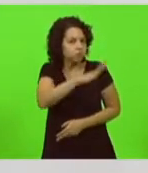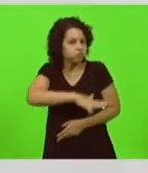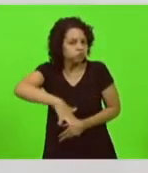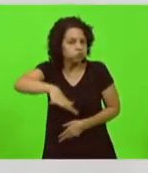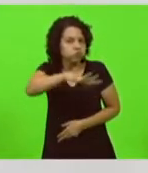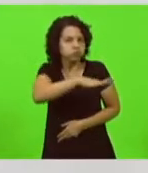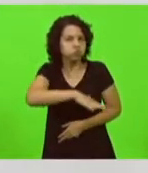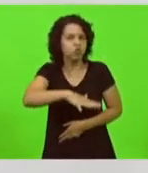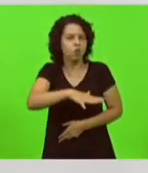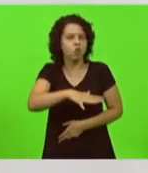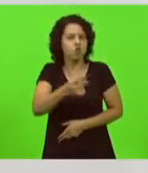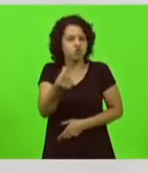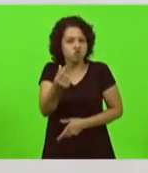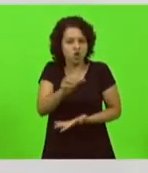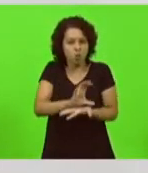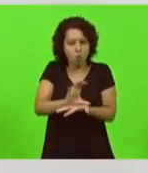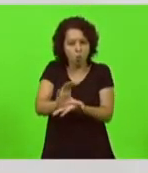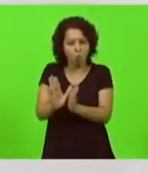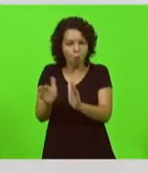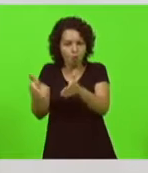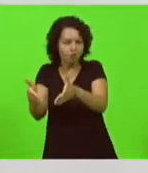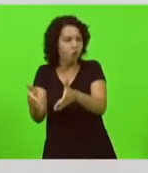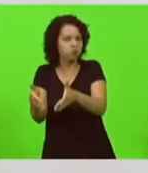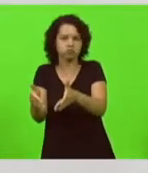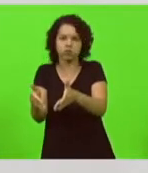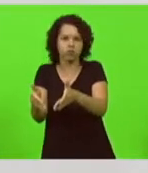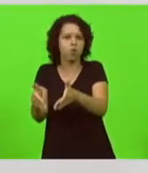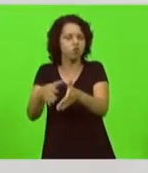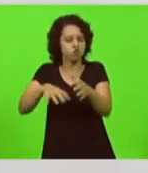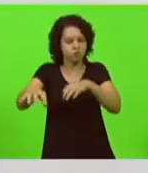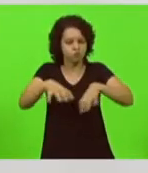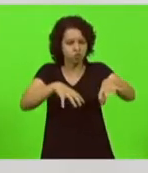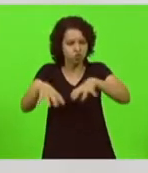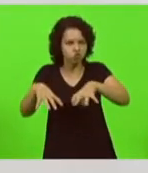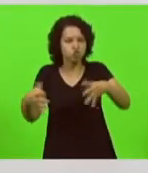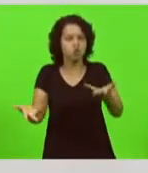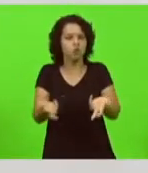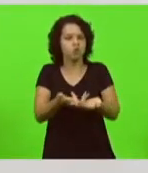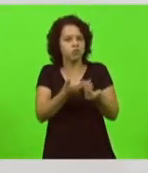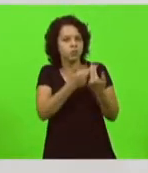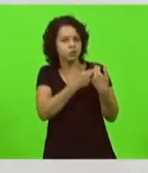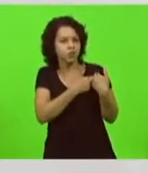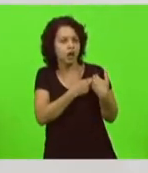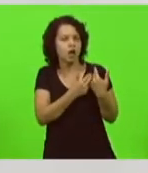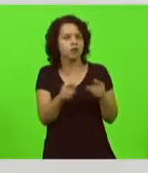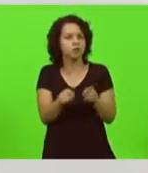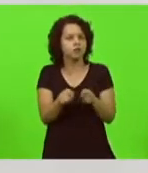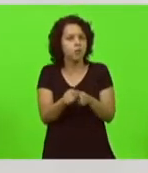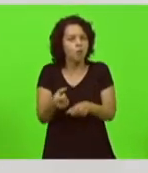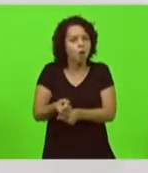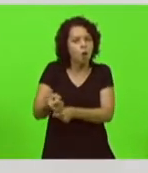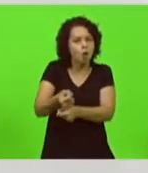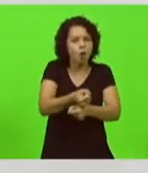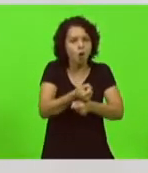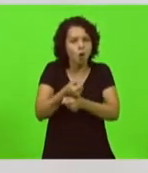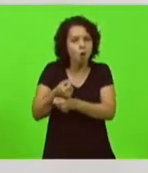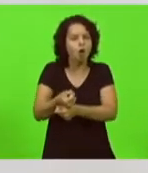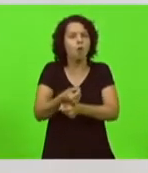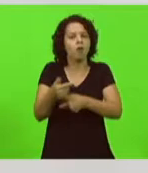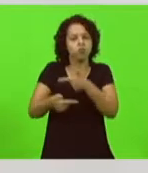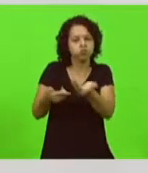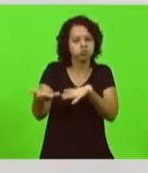recursos, dividindo responsabilidades, a execução de obras e prestação de serviços à população de maneira